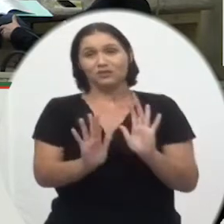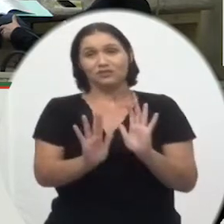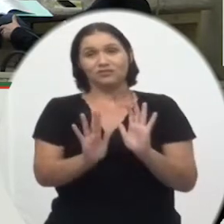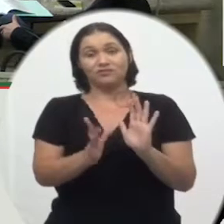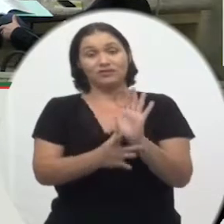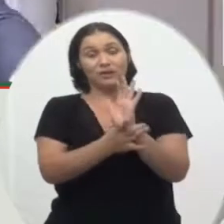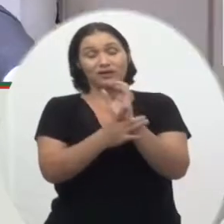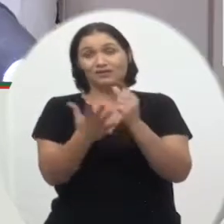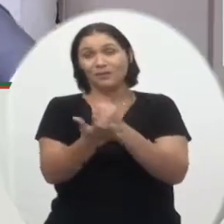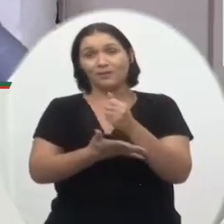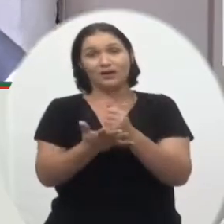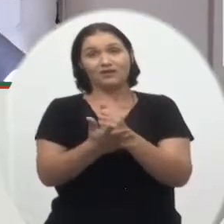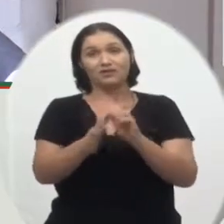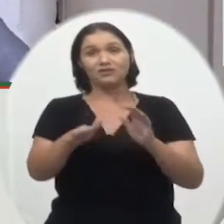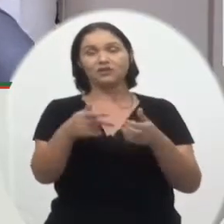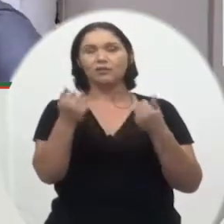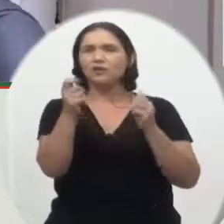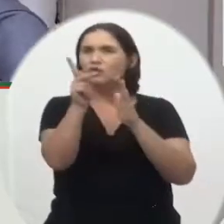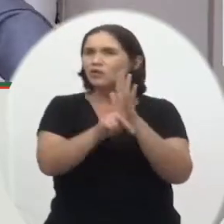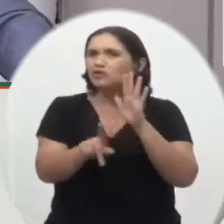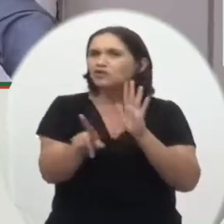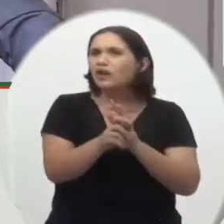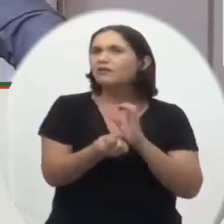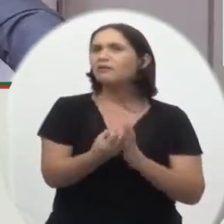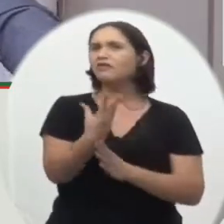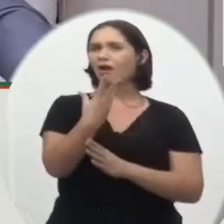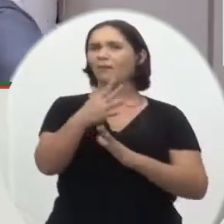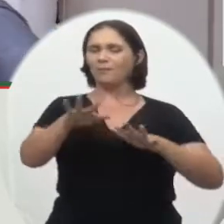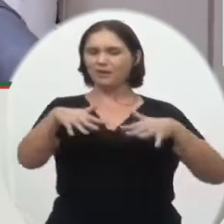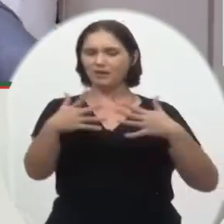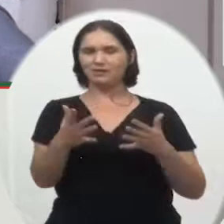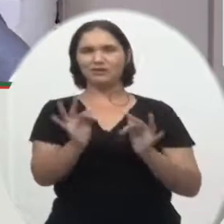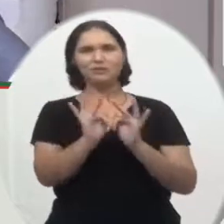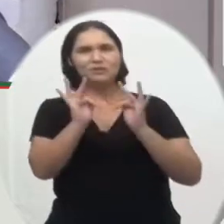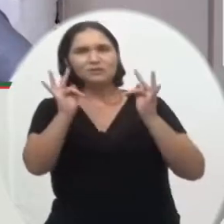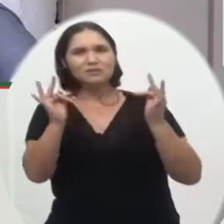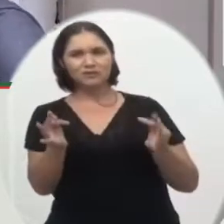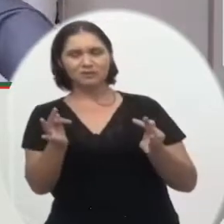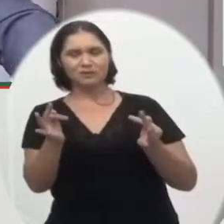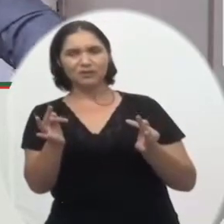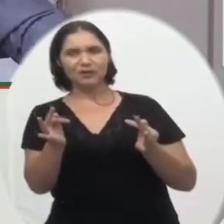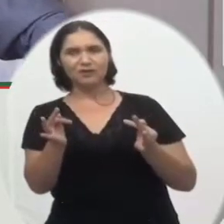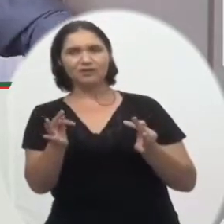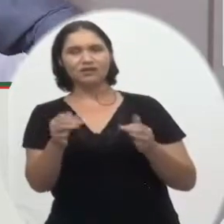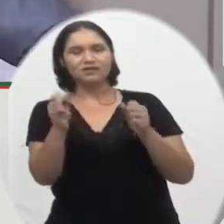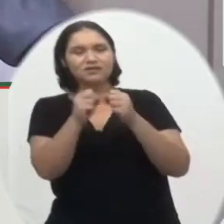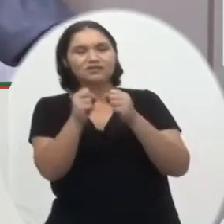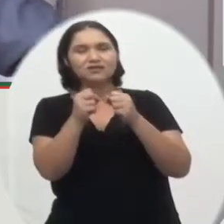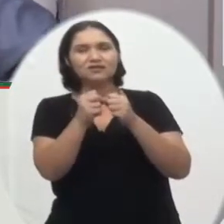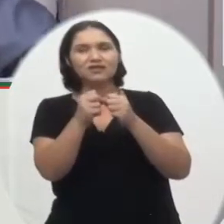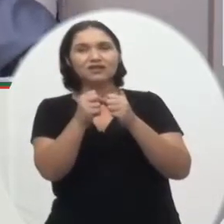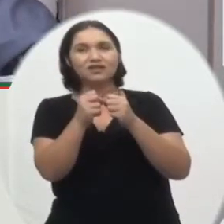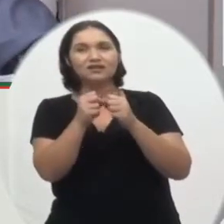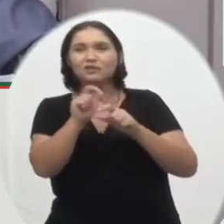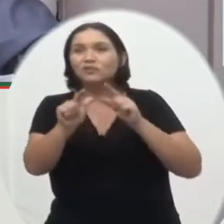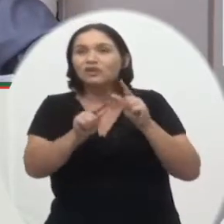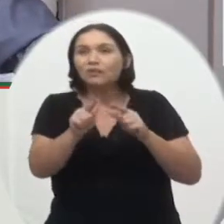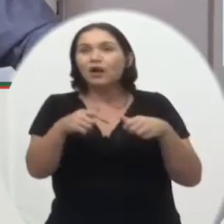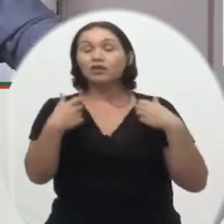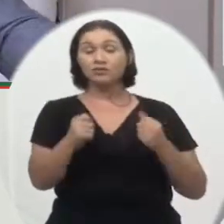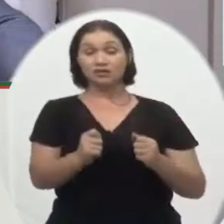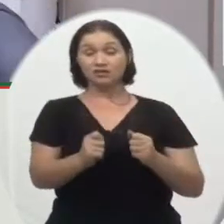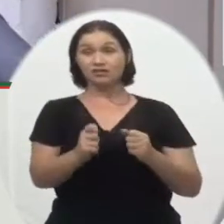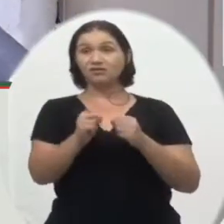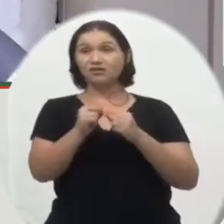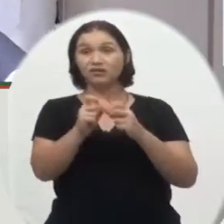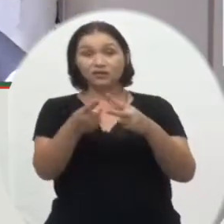Gente, precisa ter um projeto de lei para simplesmente fazer o que tem que ser feito. O que